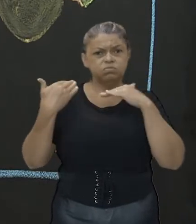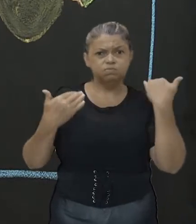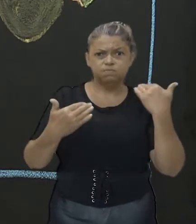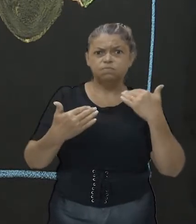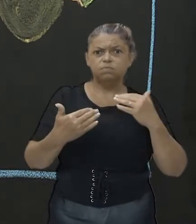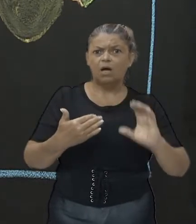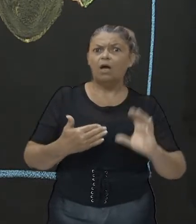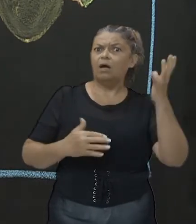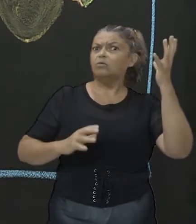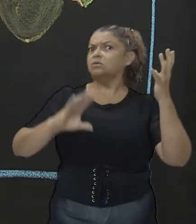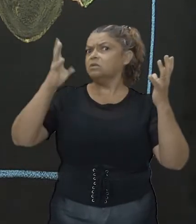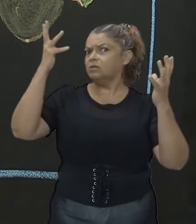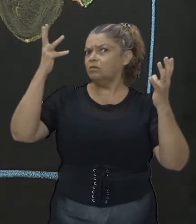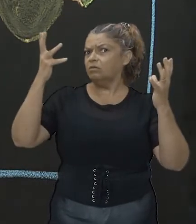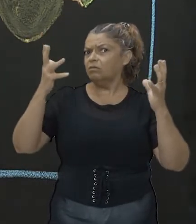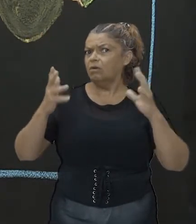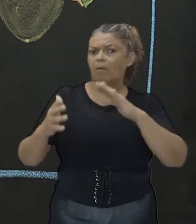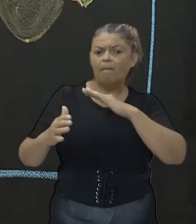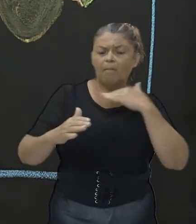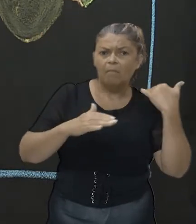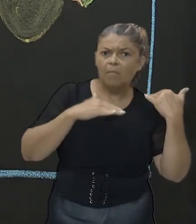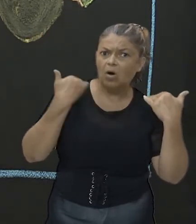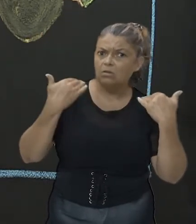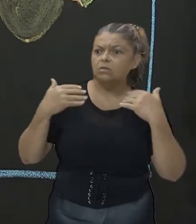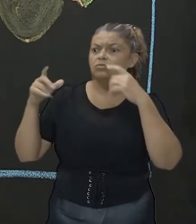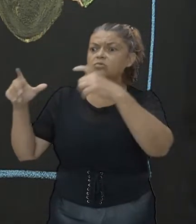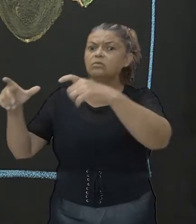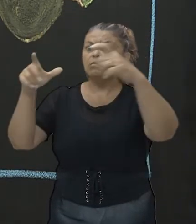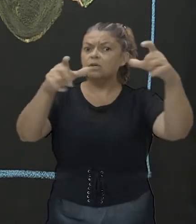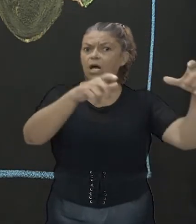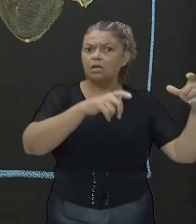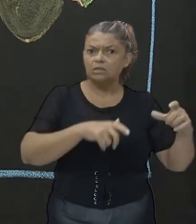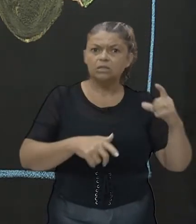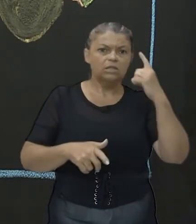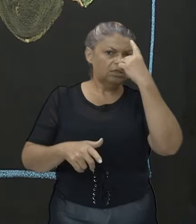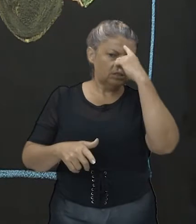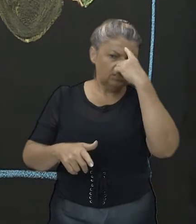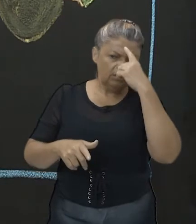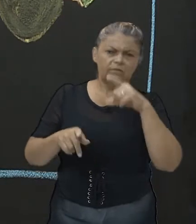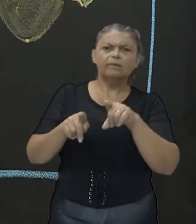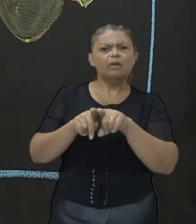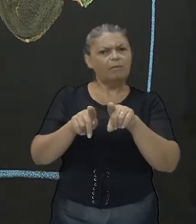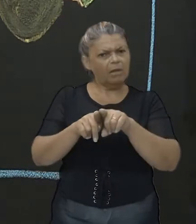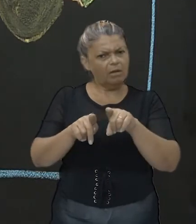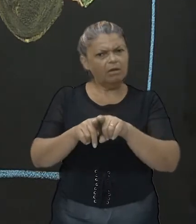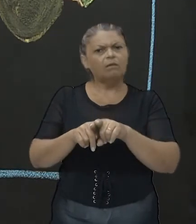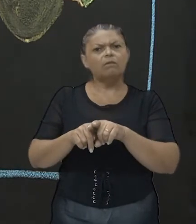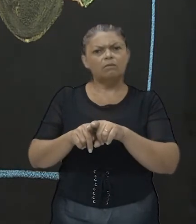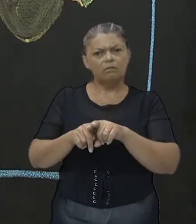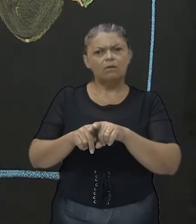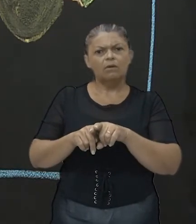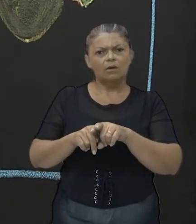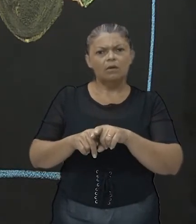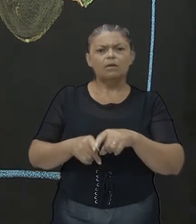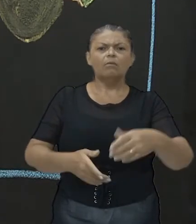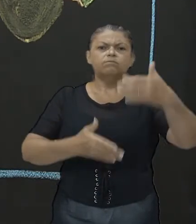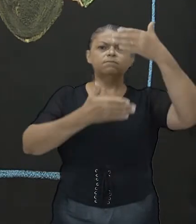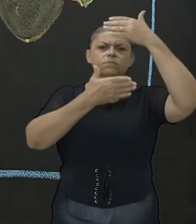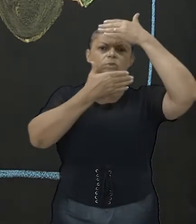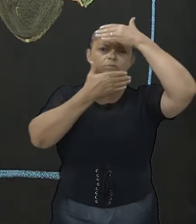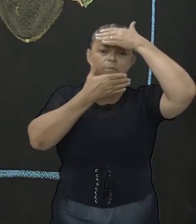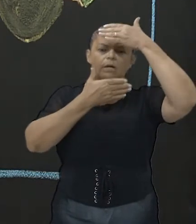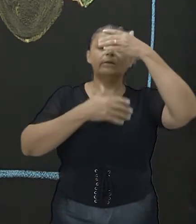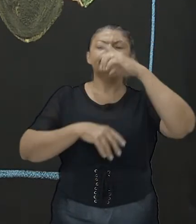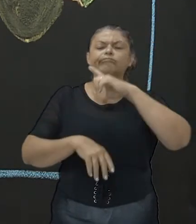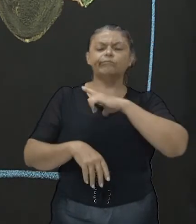O norte da Índia, território indiano, tem uma concentração de população muçulmana, que tem ligação,